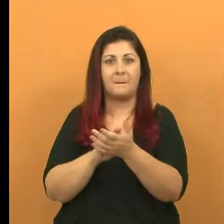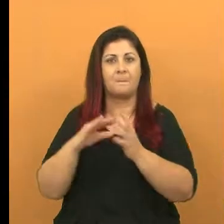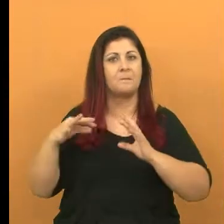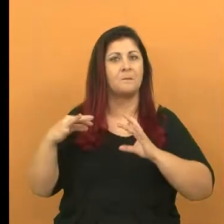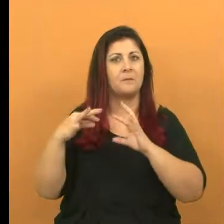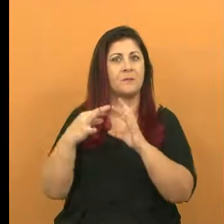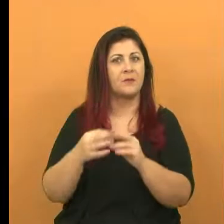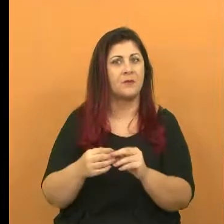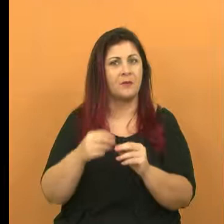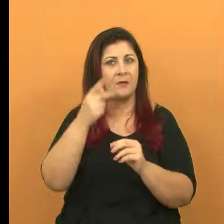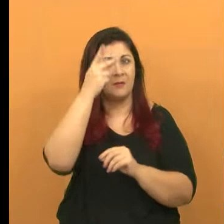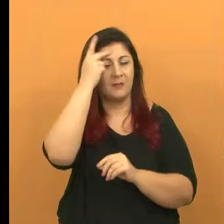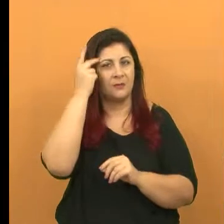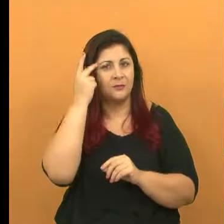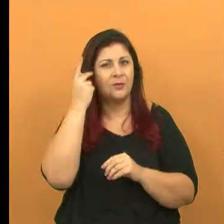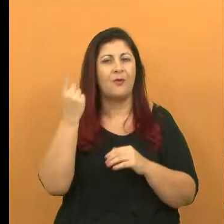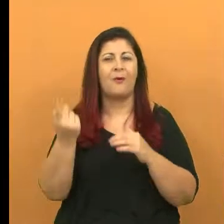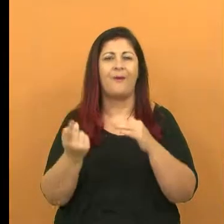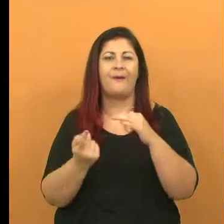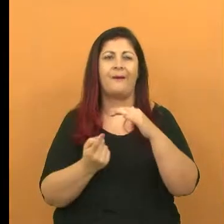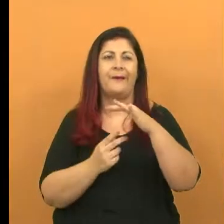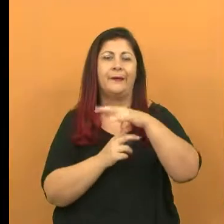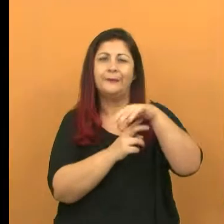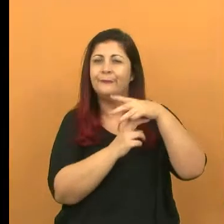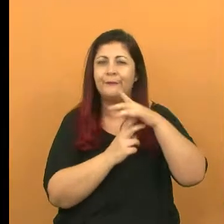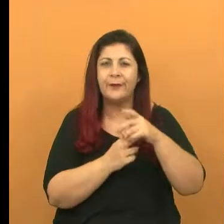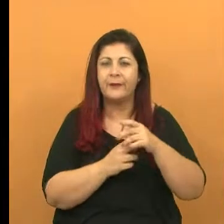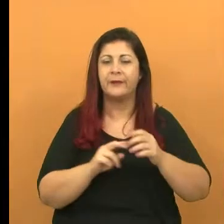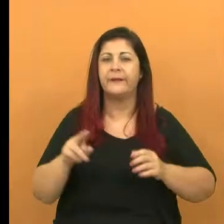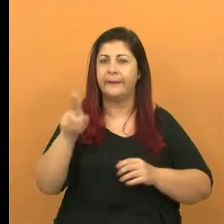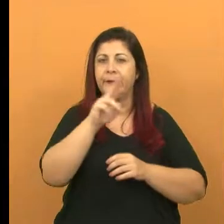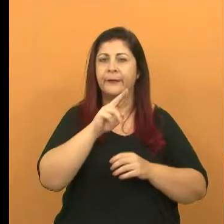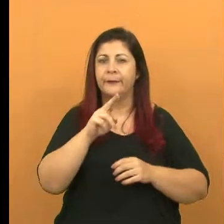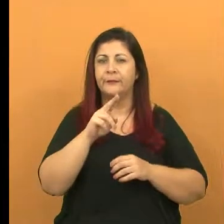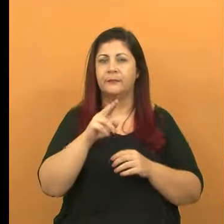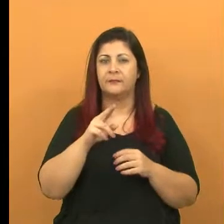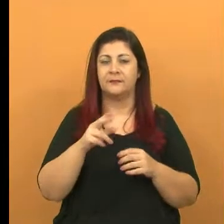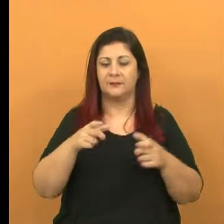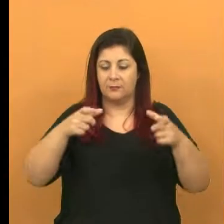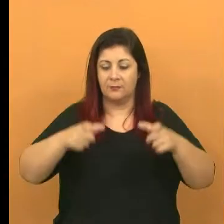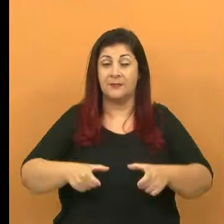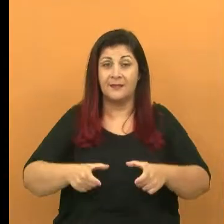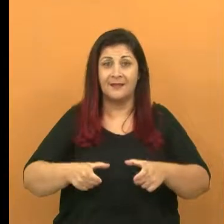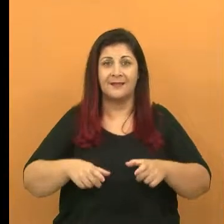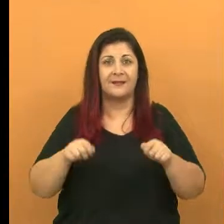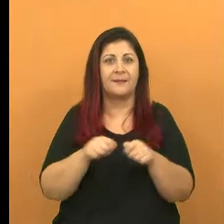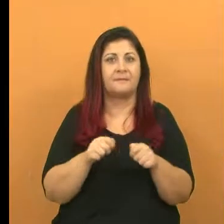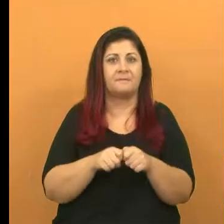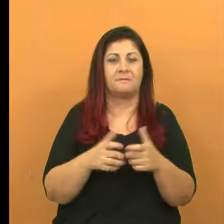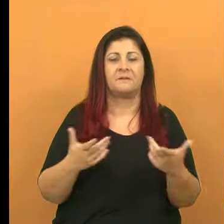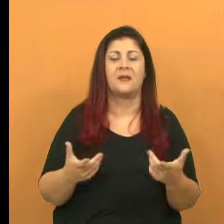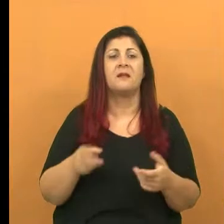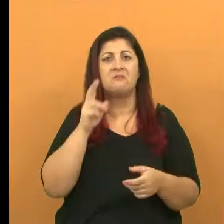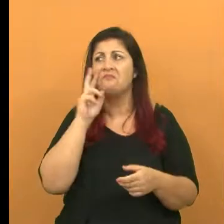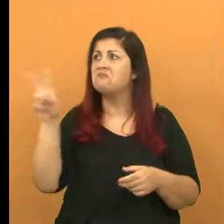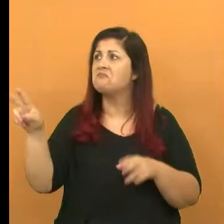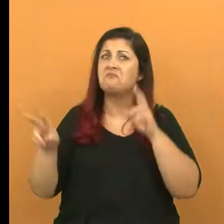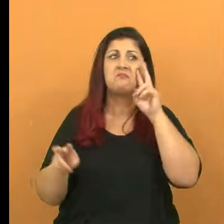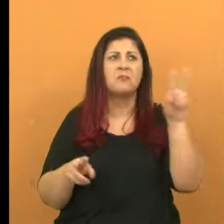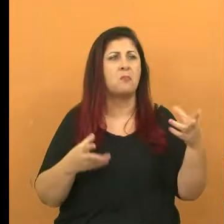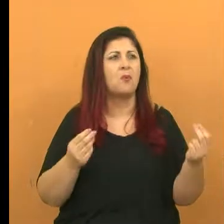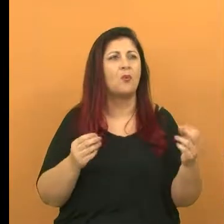organizadores de feiras que utilizam aquele espaço das praças do bairro. E várias praças que eu estou vendo, junto com a